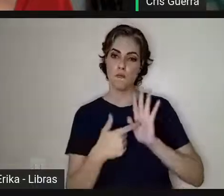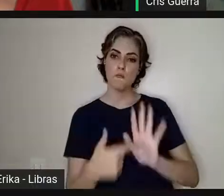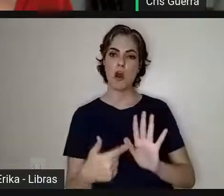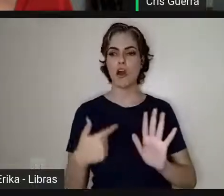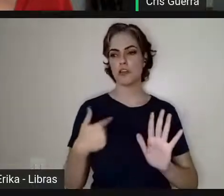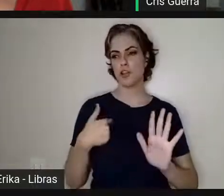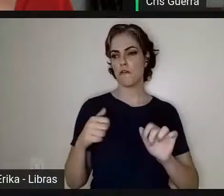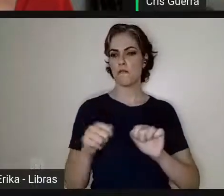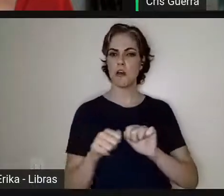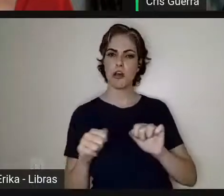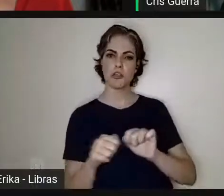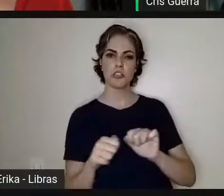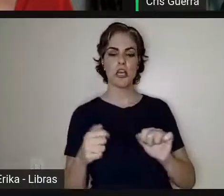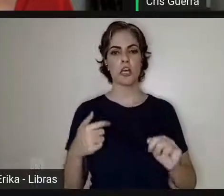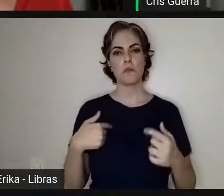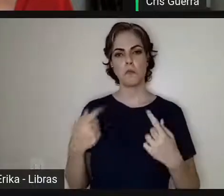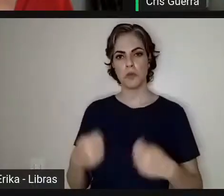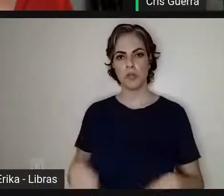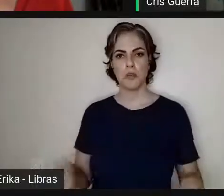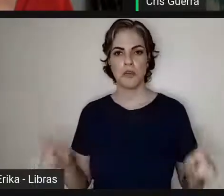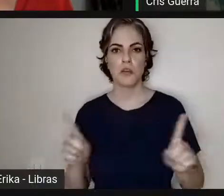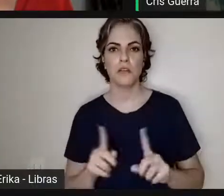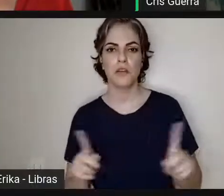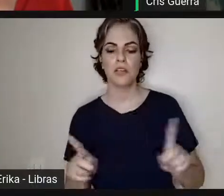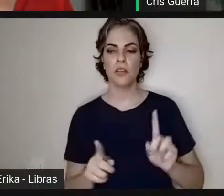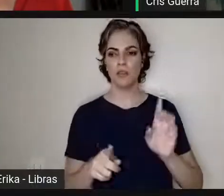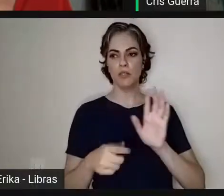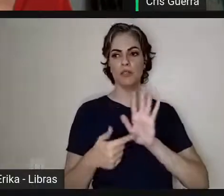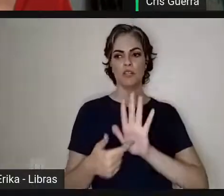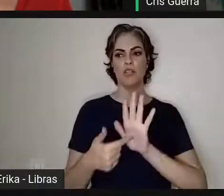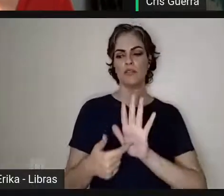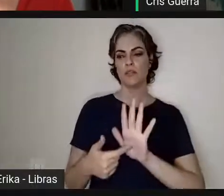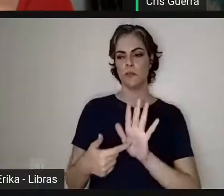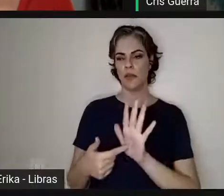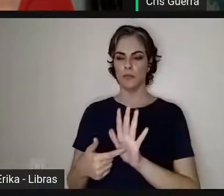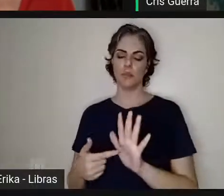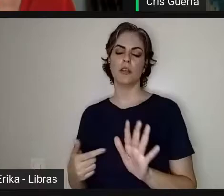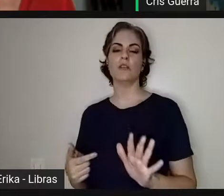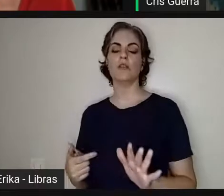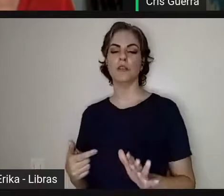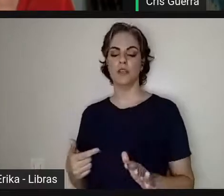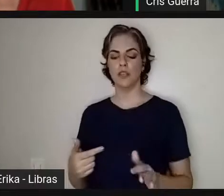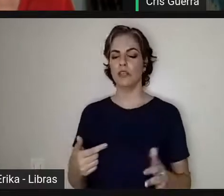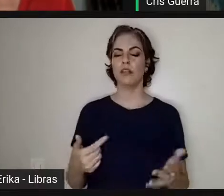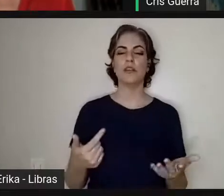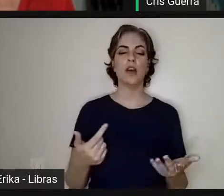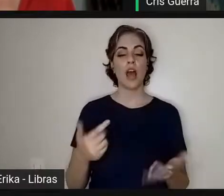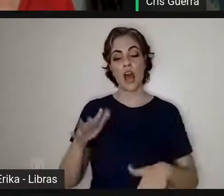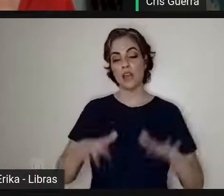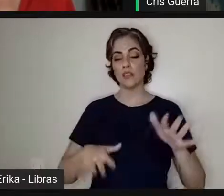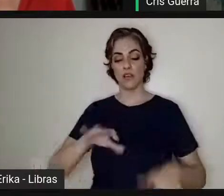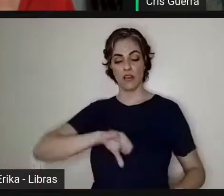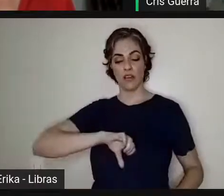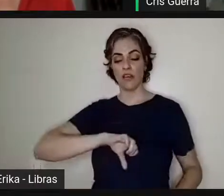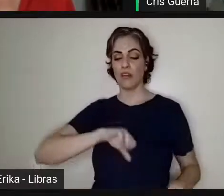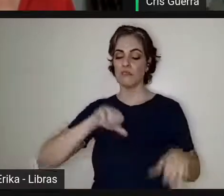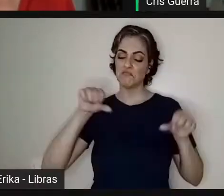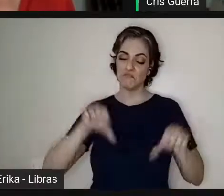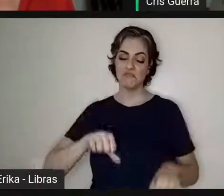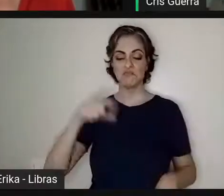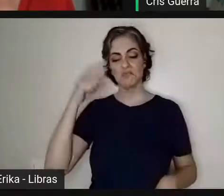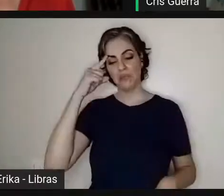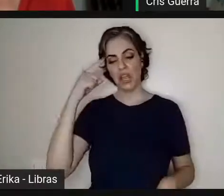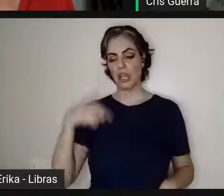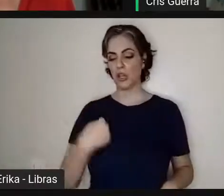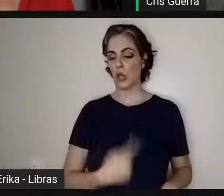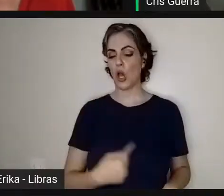faço, não precisa, né? Existe uma certa vaidade, porque às vezes a gente tem uma falta de autoestima mesmo, de achar que o nosso valor